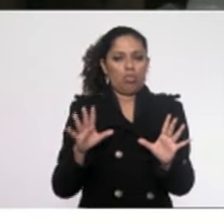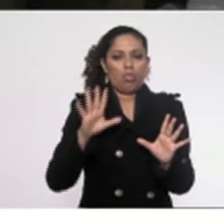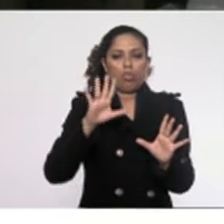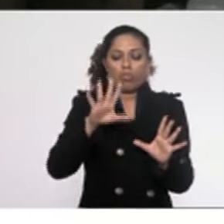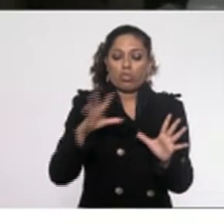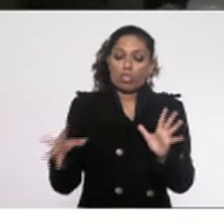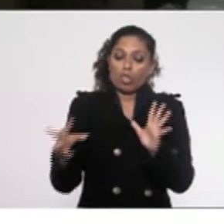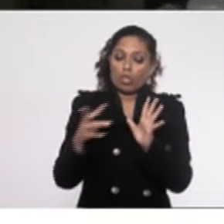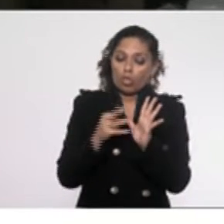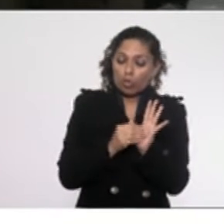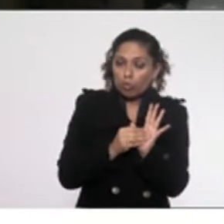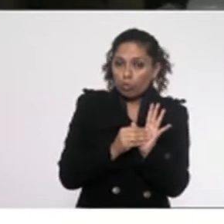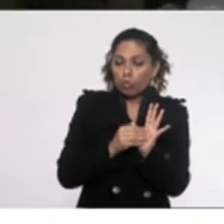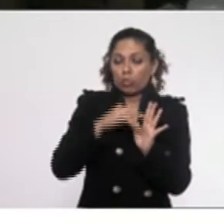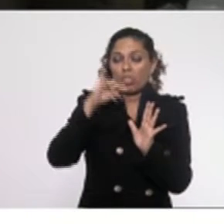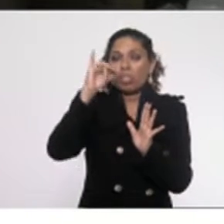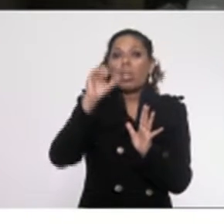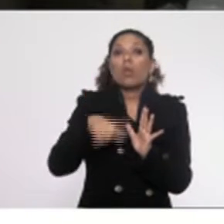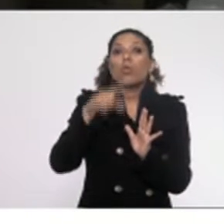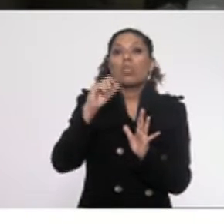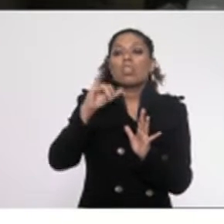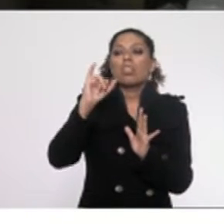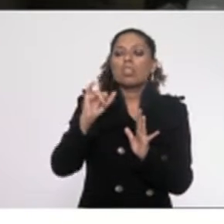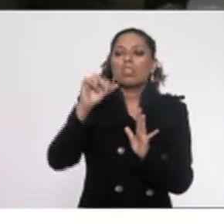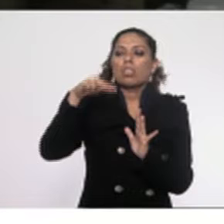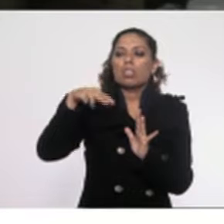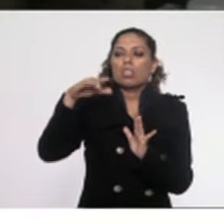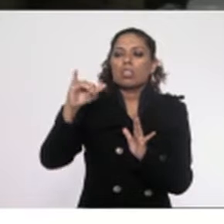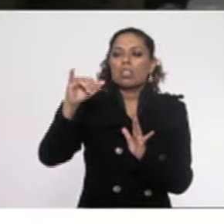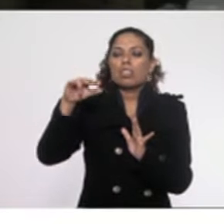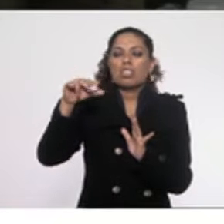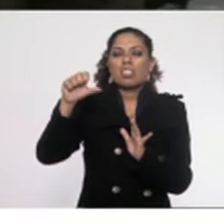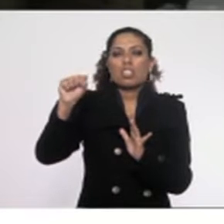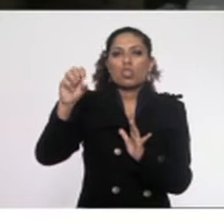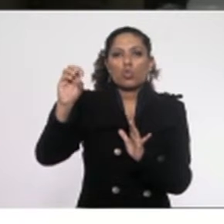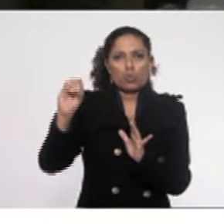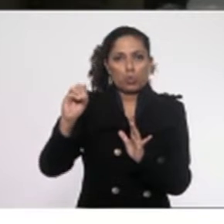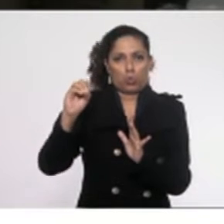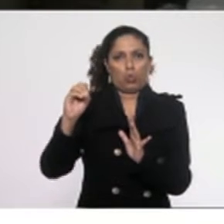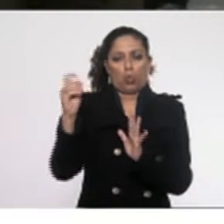você inclui são os incisos do que vai ser